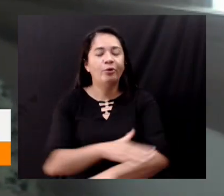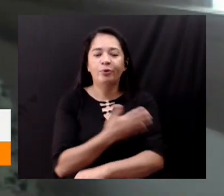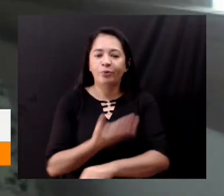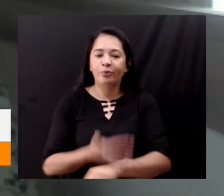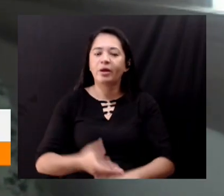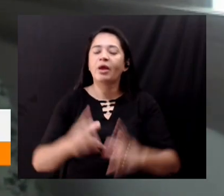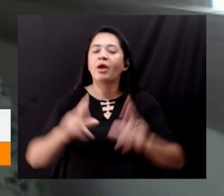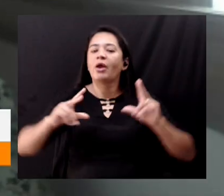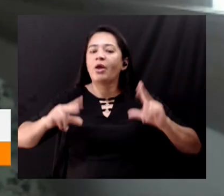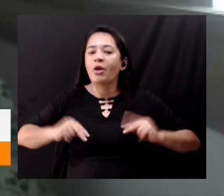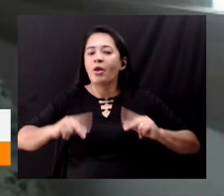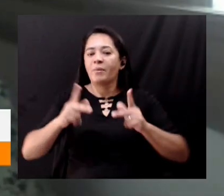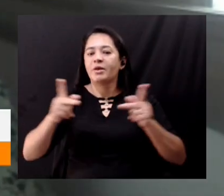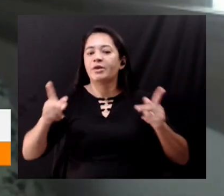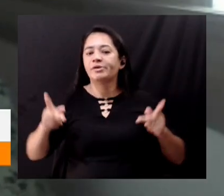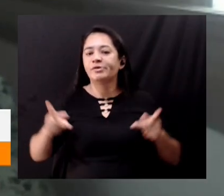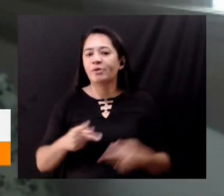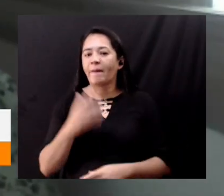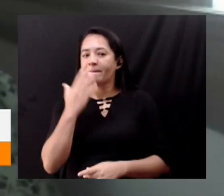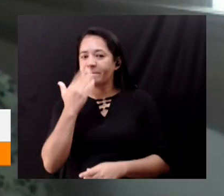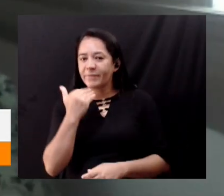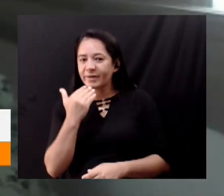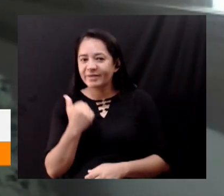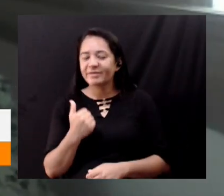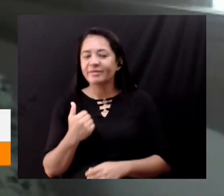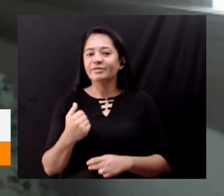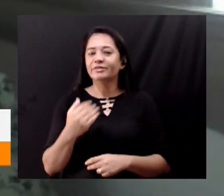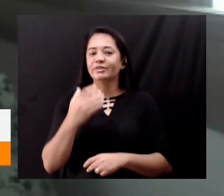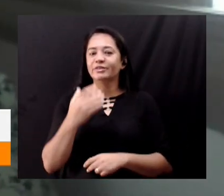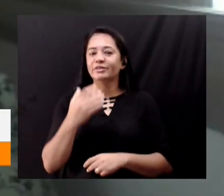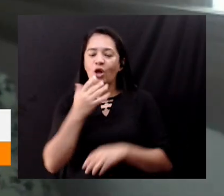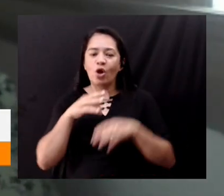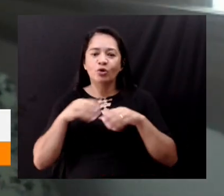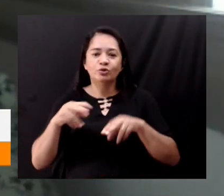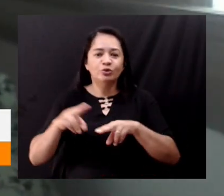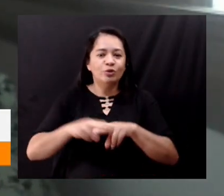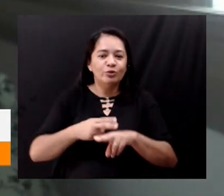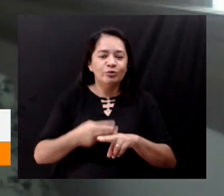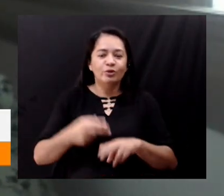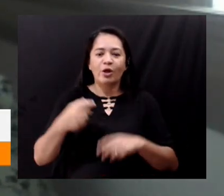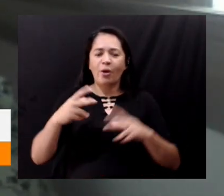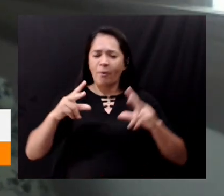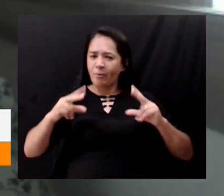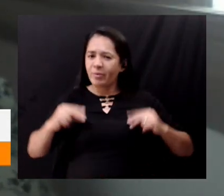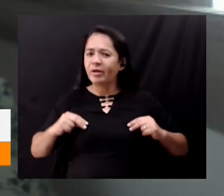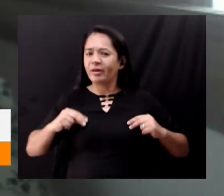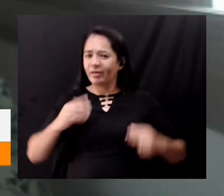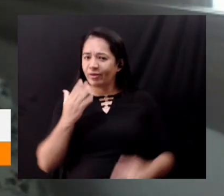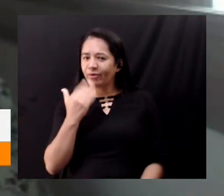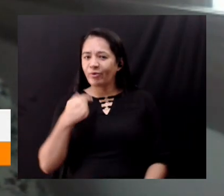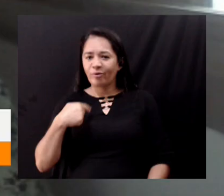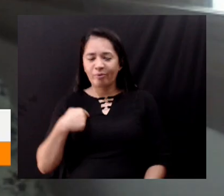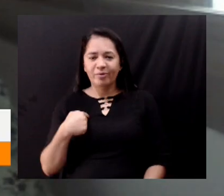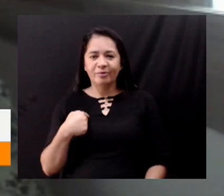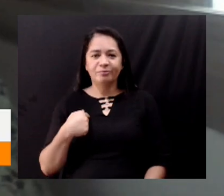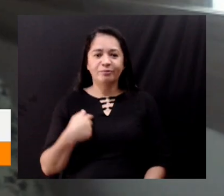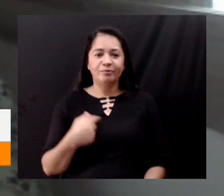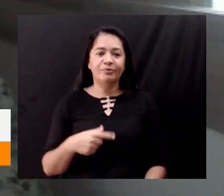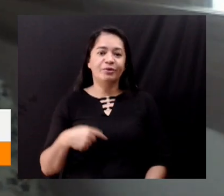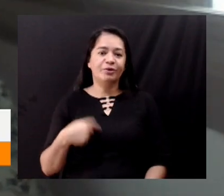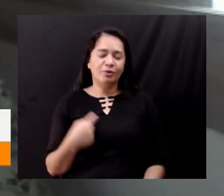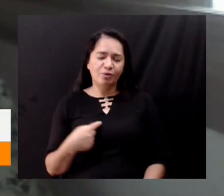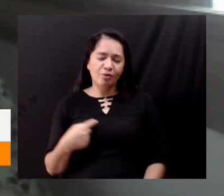eu mereço comer um chocolate. Então, quando a gente associa, né, e faz